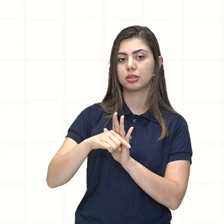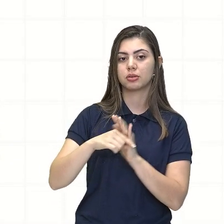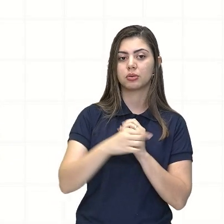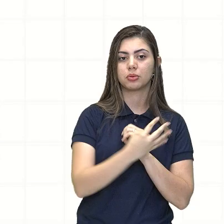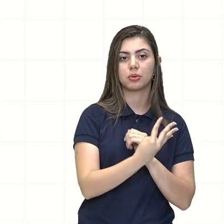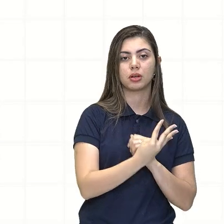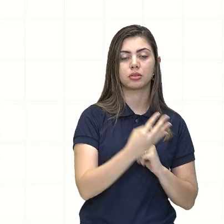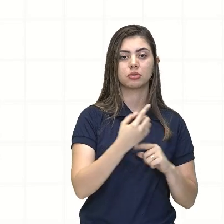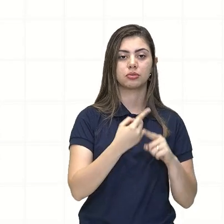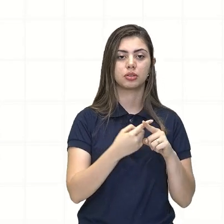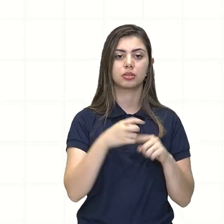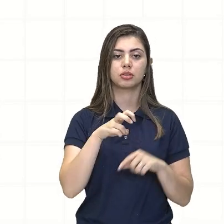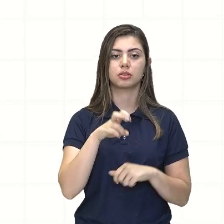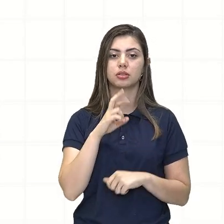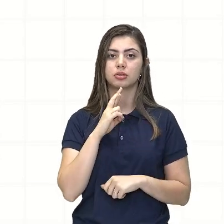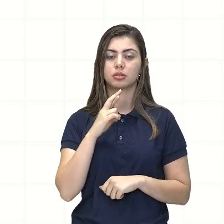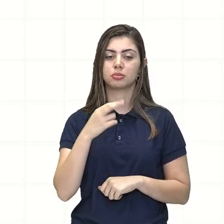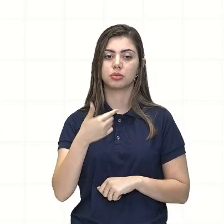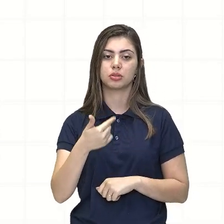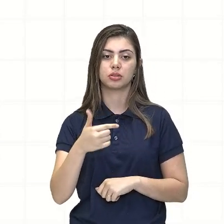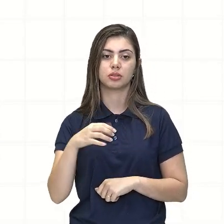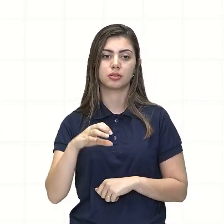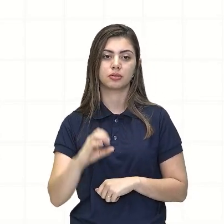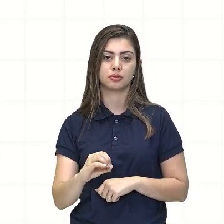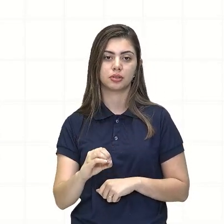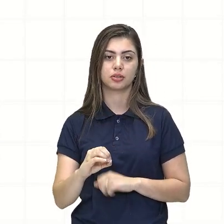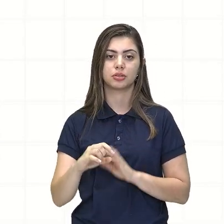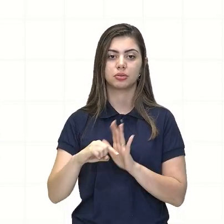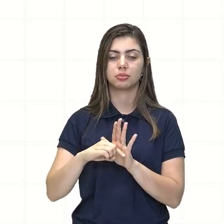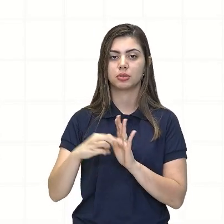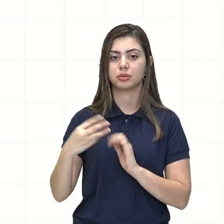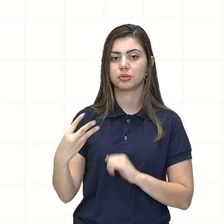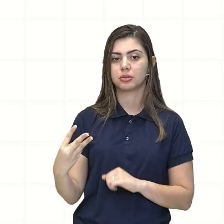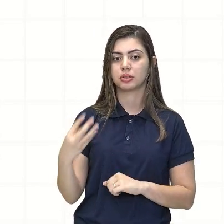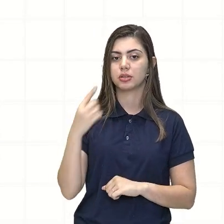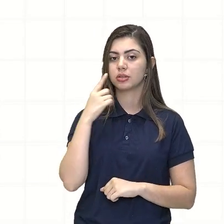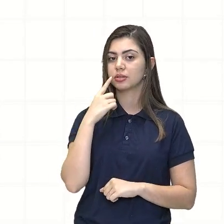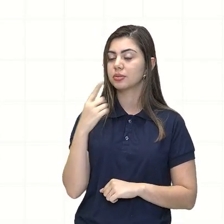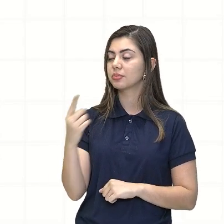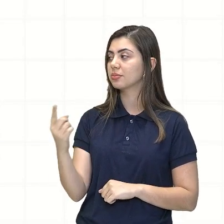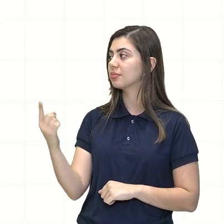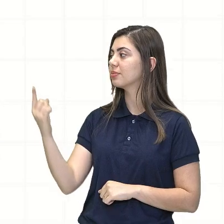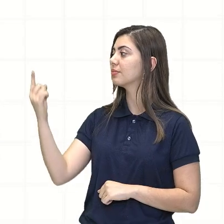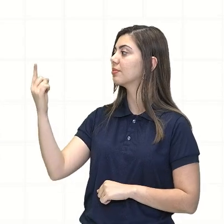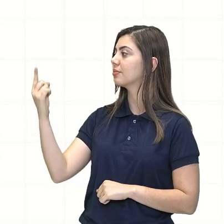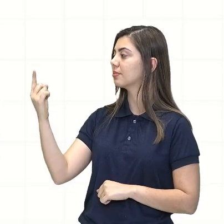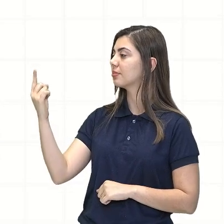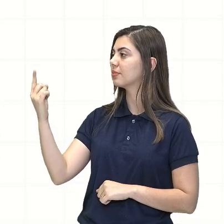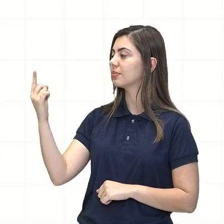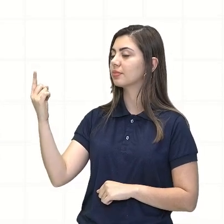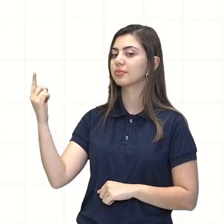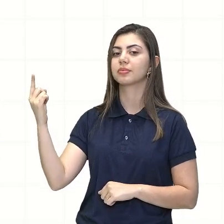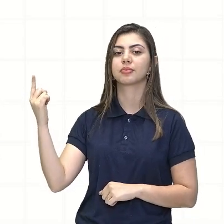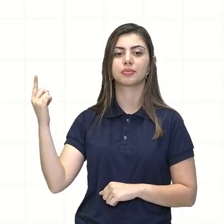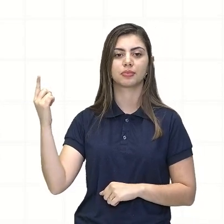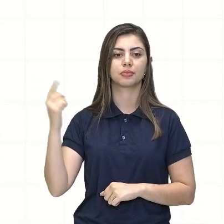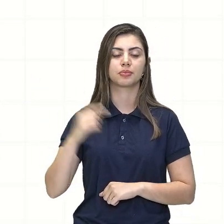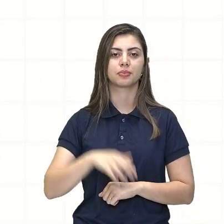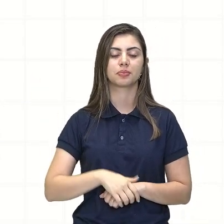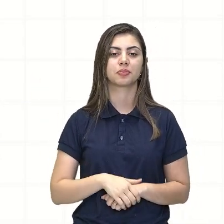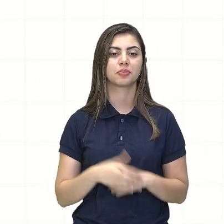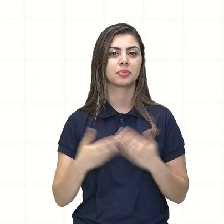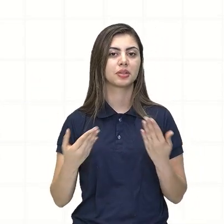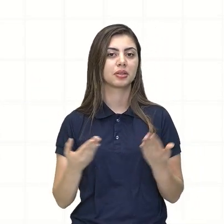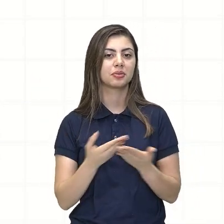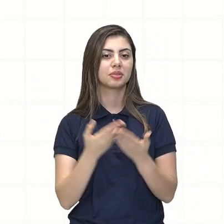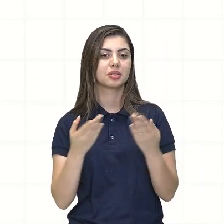5, 20. 20 e o menos 3 que estava ali, né? Fora da multiplicação. Então,